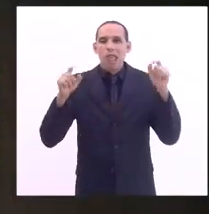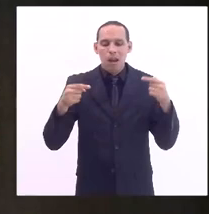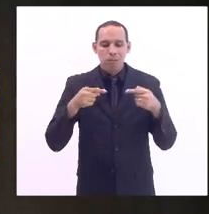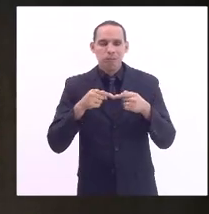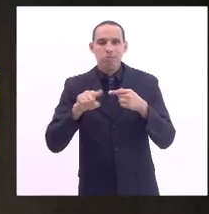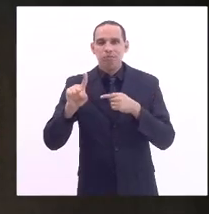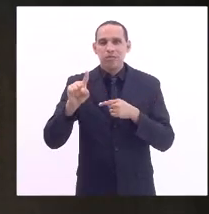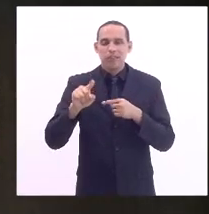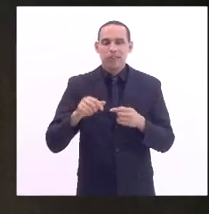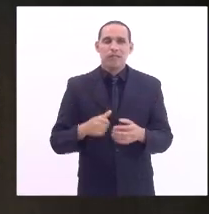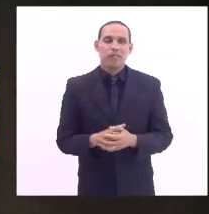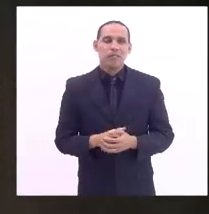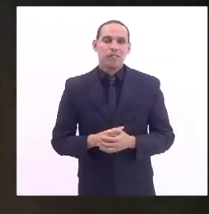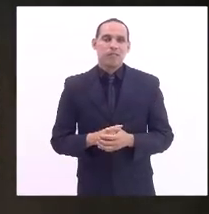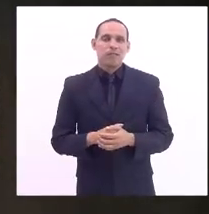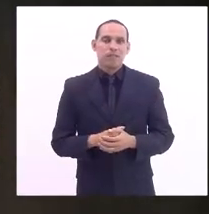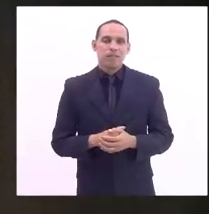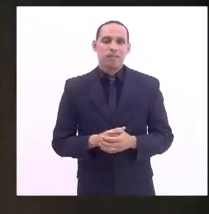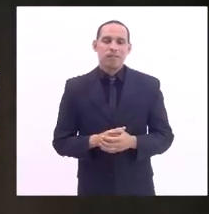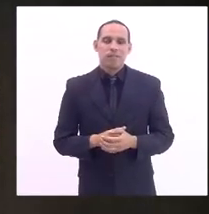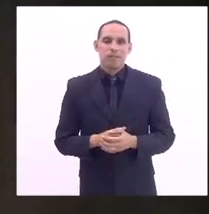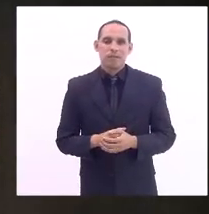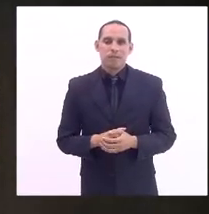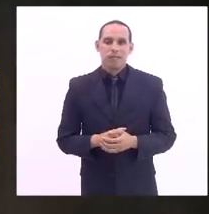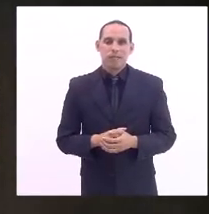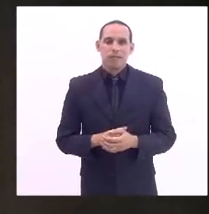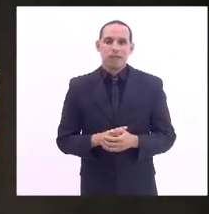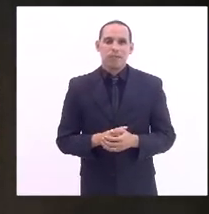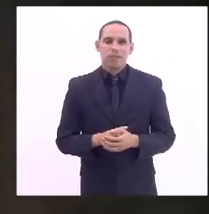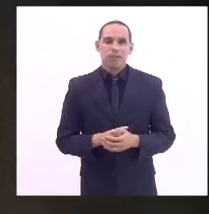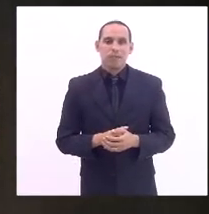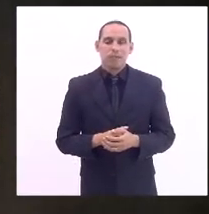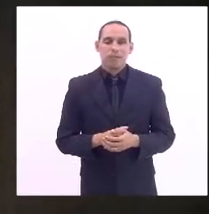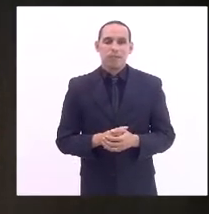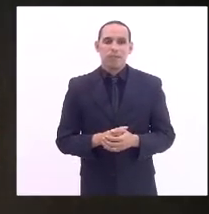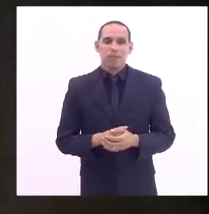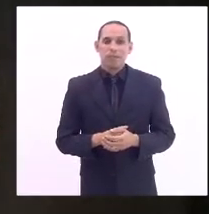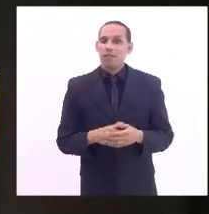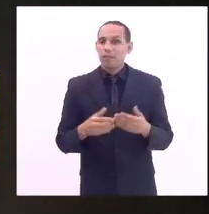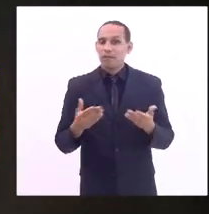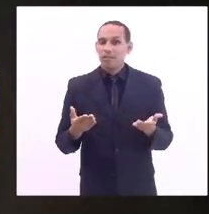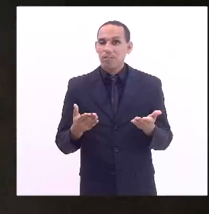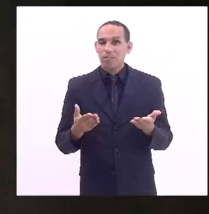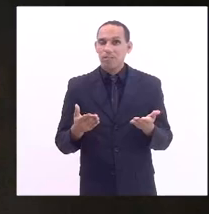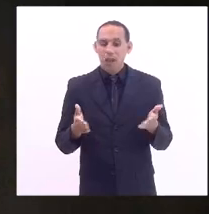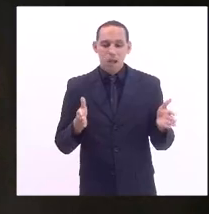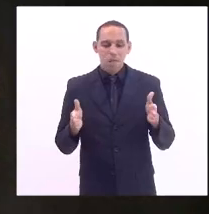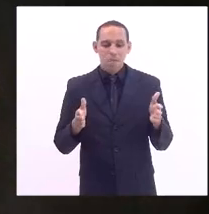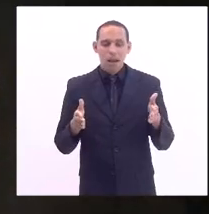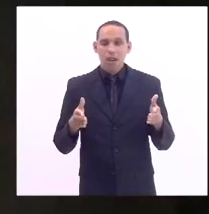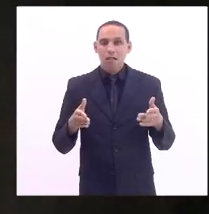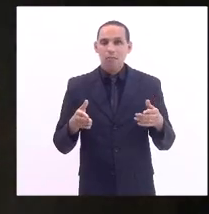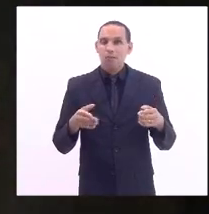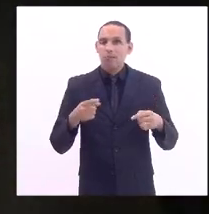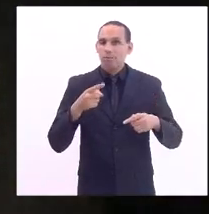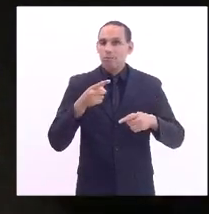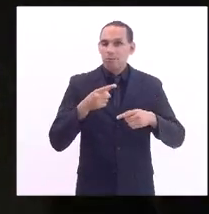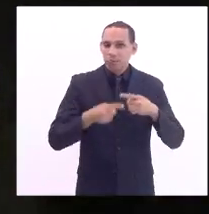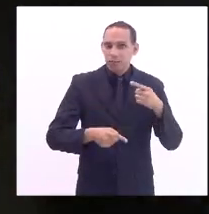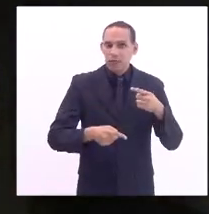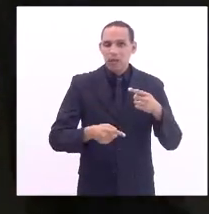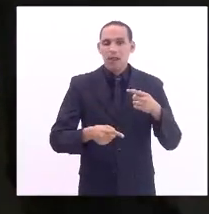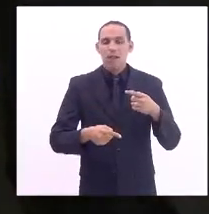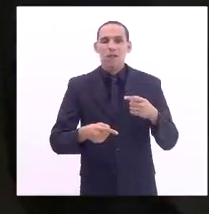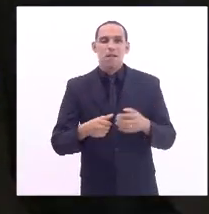Mas, como se trata de interrupção de contagem de prazo